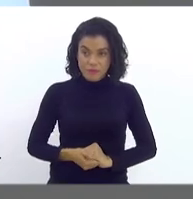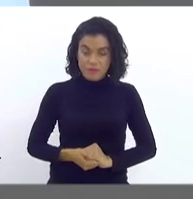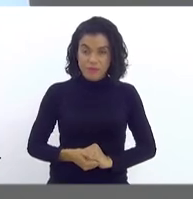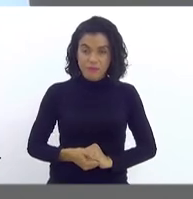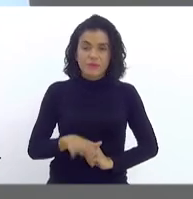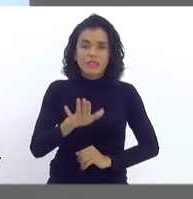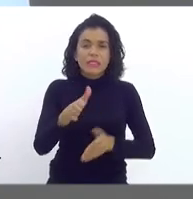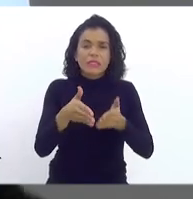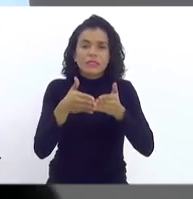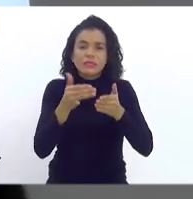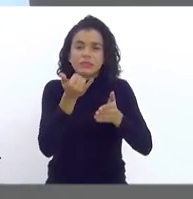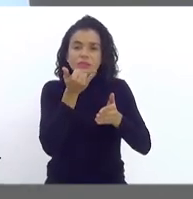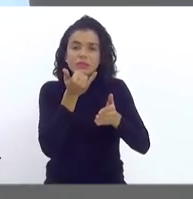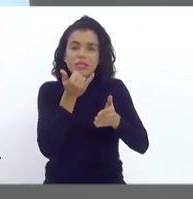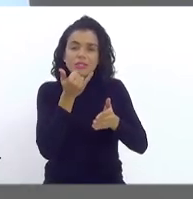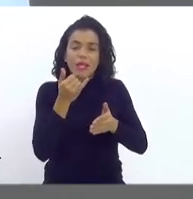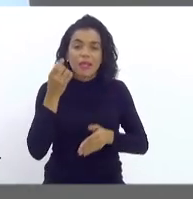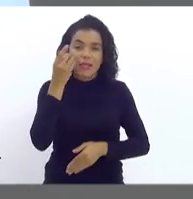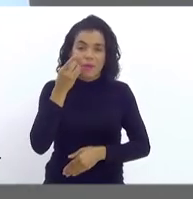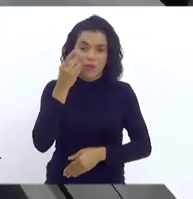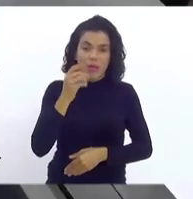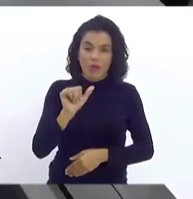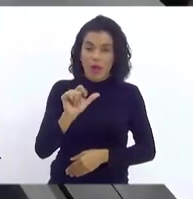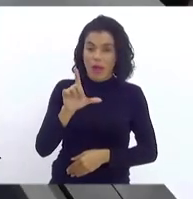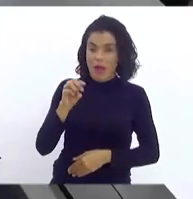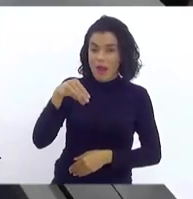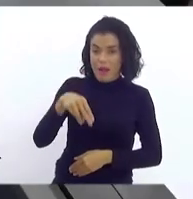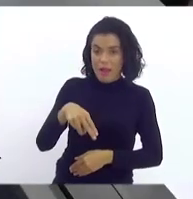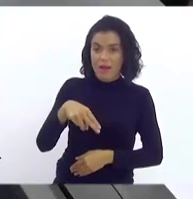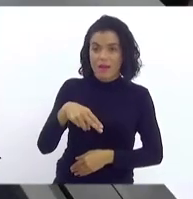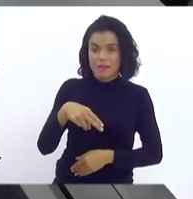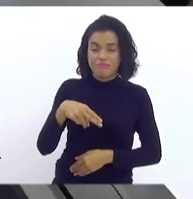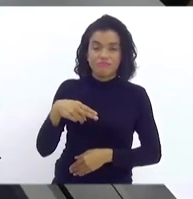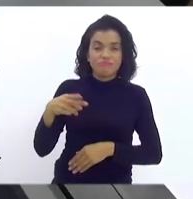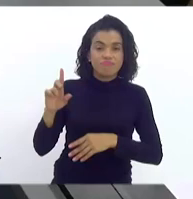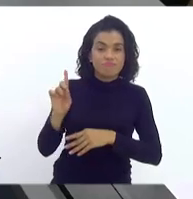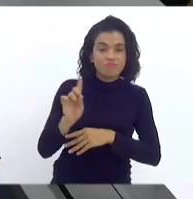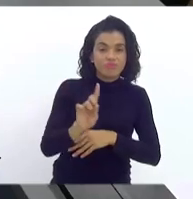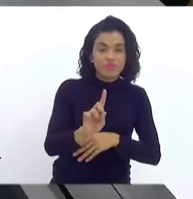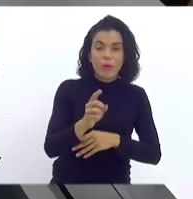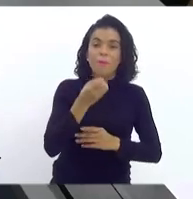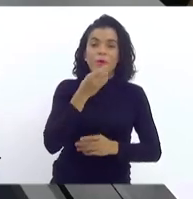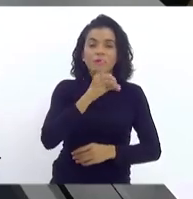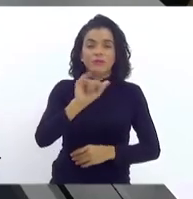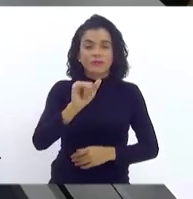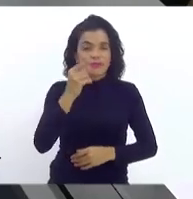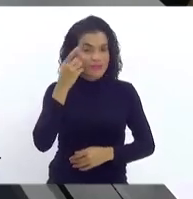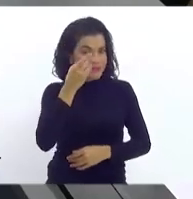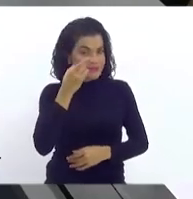De licença, senhora, só para registrar a presença da deputada Alan Lopes. Seja bem-vindo. Bom dia, deputado.